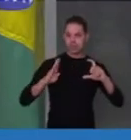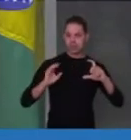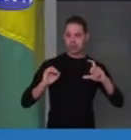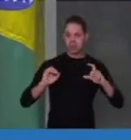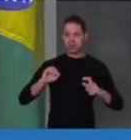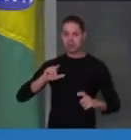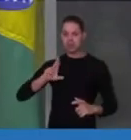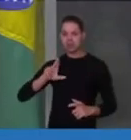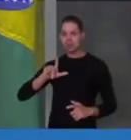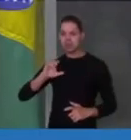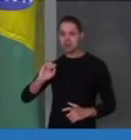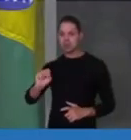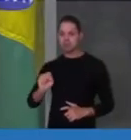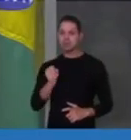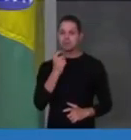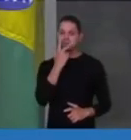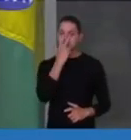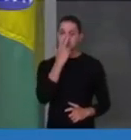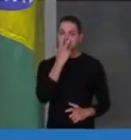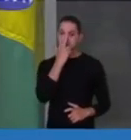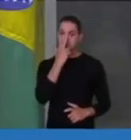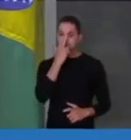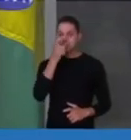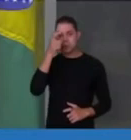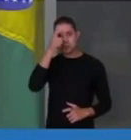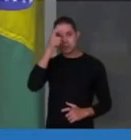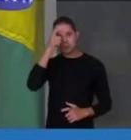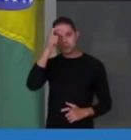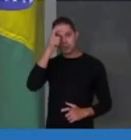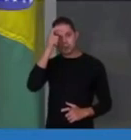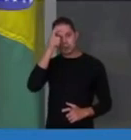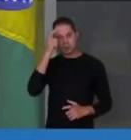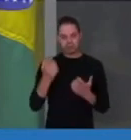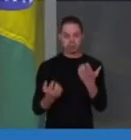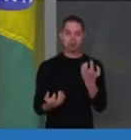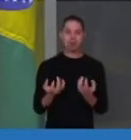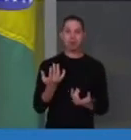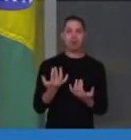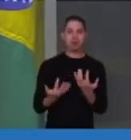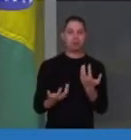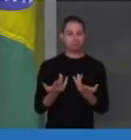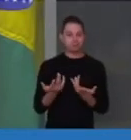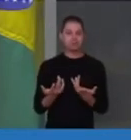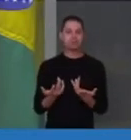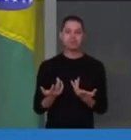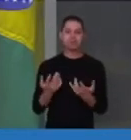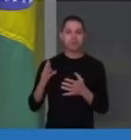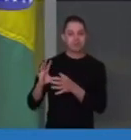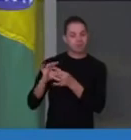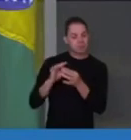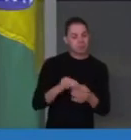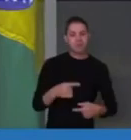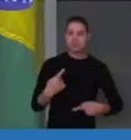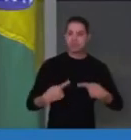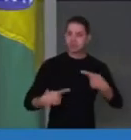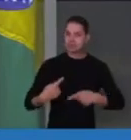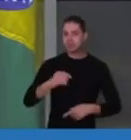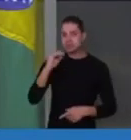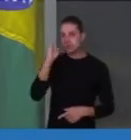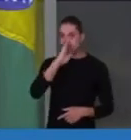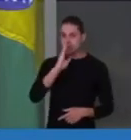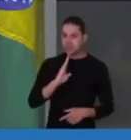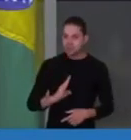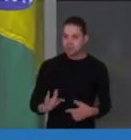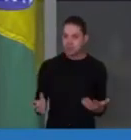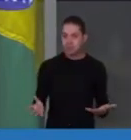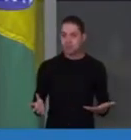o anjo caído, né? Atrás das labaredas. Esse é o cenário político brasileiro. E aí, como um